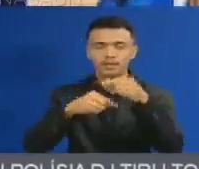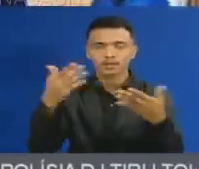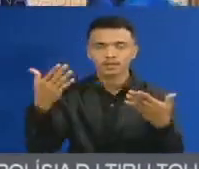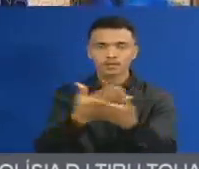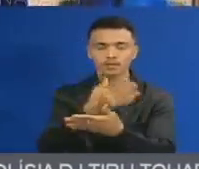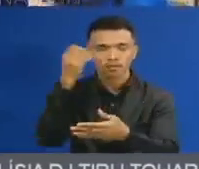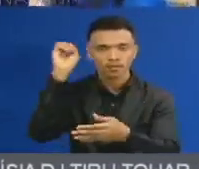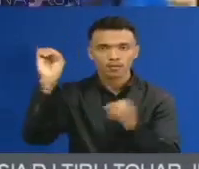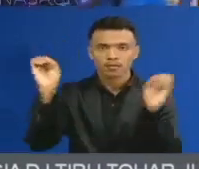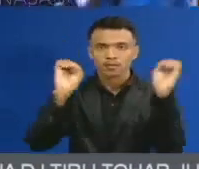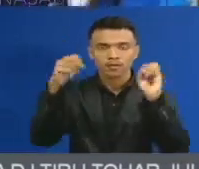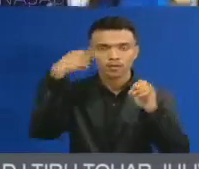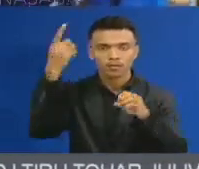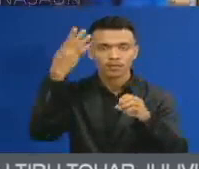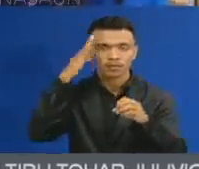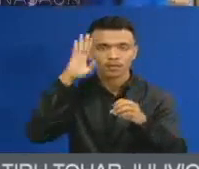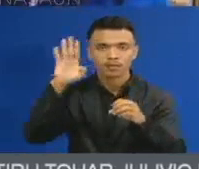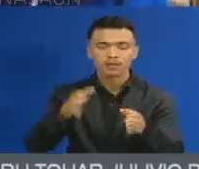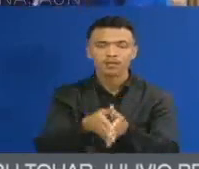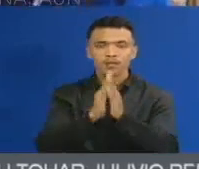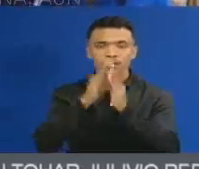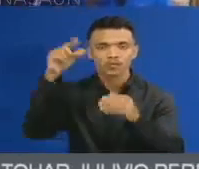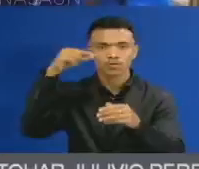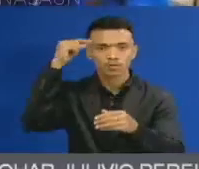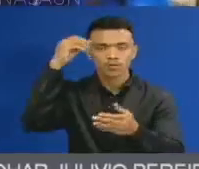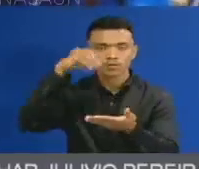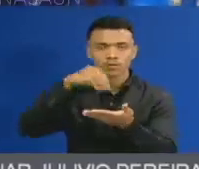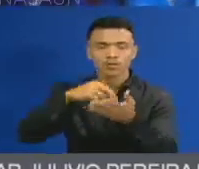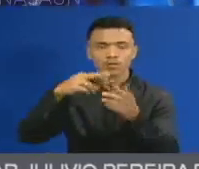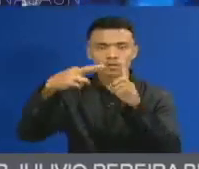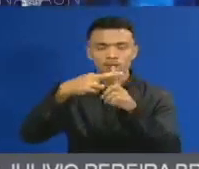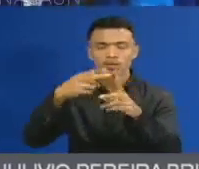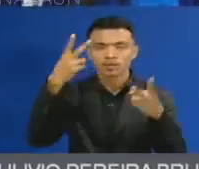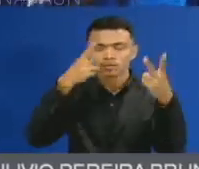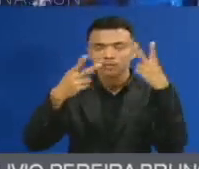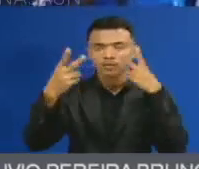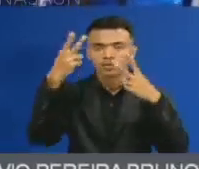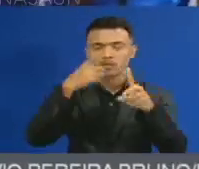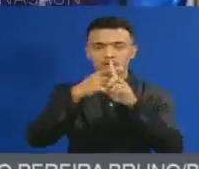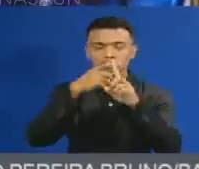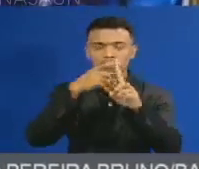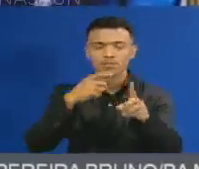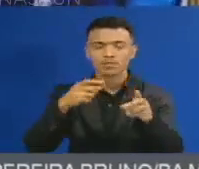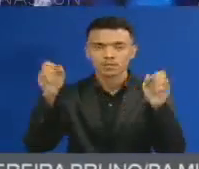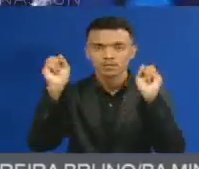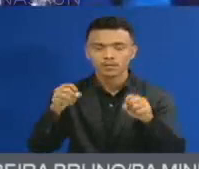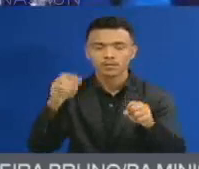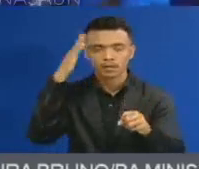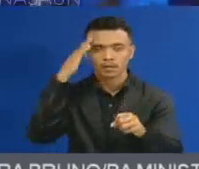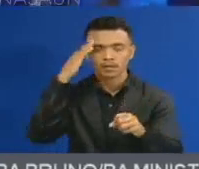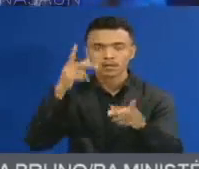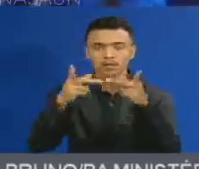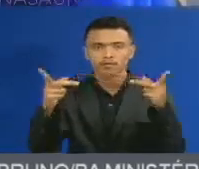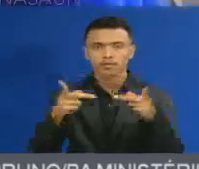dene. Ia musuba governo bele halo monumenti dene per visita mai si naba bele mai hateni katak